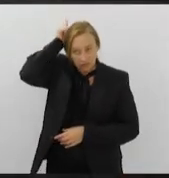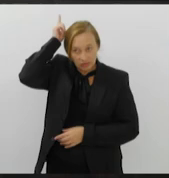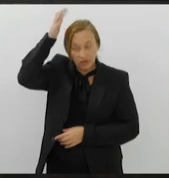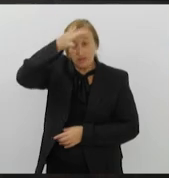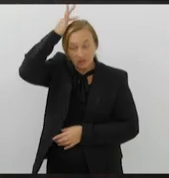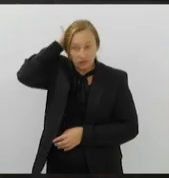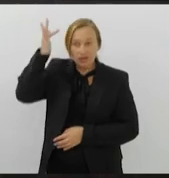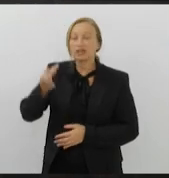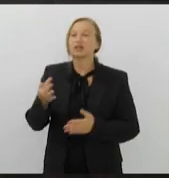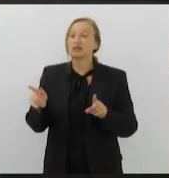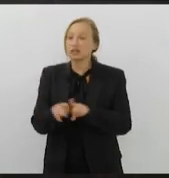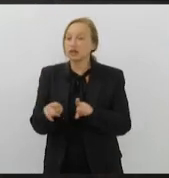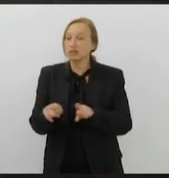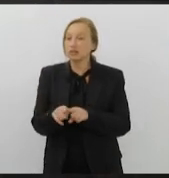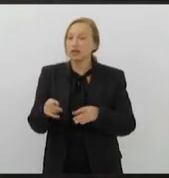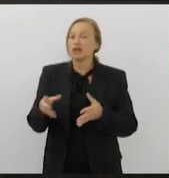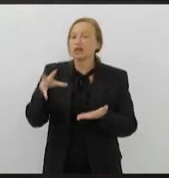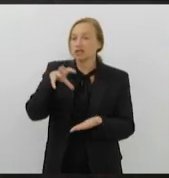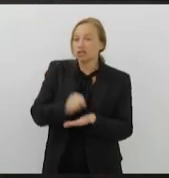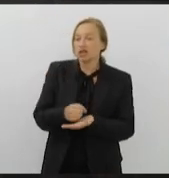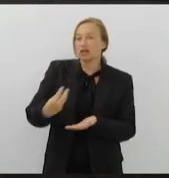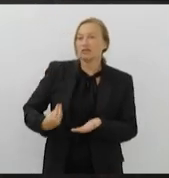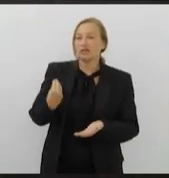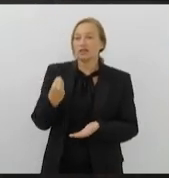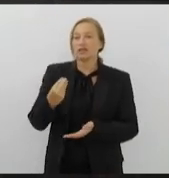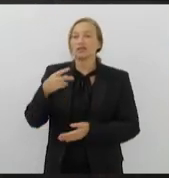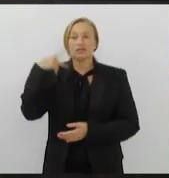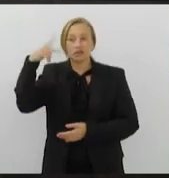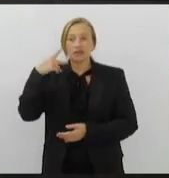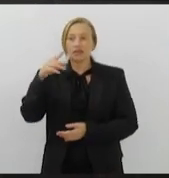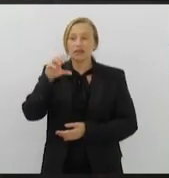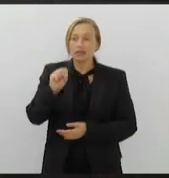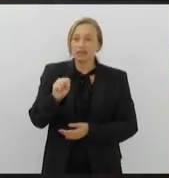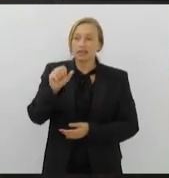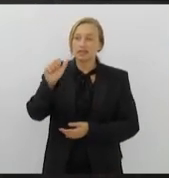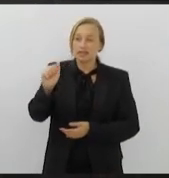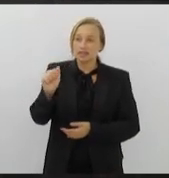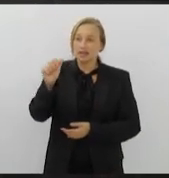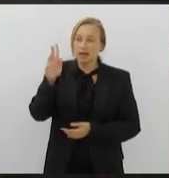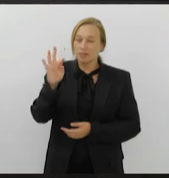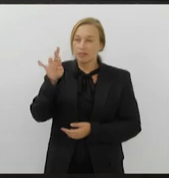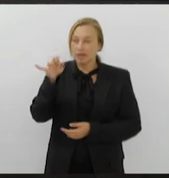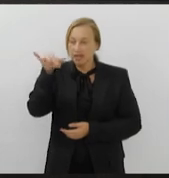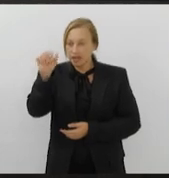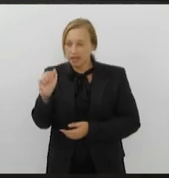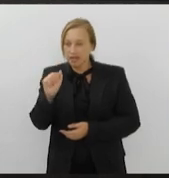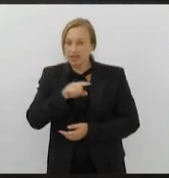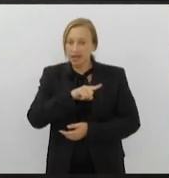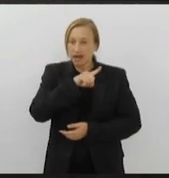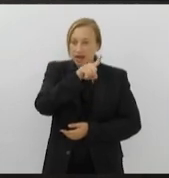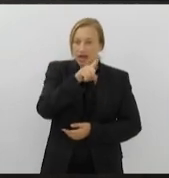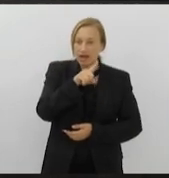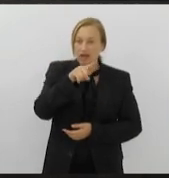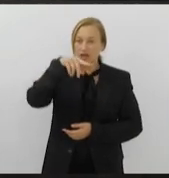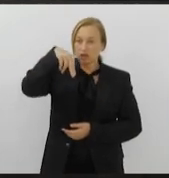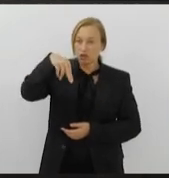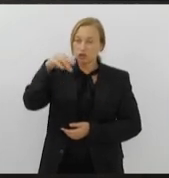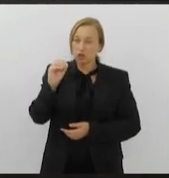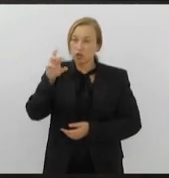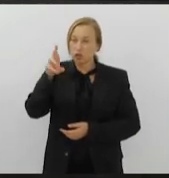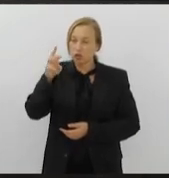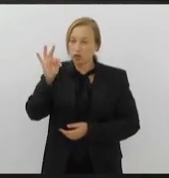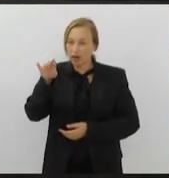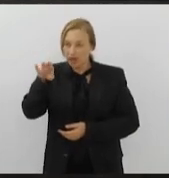também a presença da vereadora Sabrina da Saúde, do nosso querido município de Pociúncula, lá no Noroeste. Saudada aqui